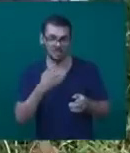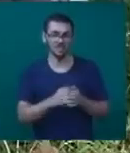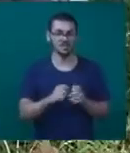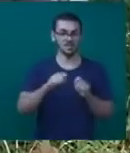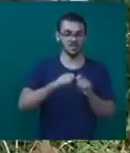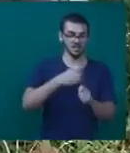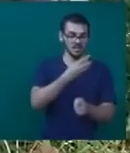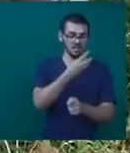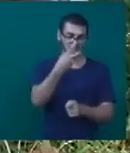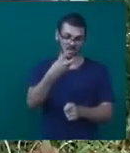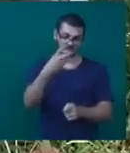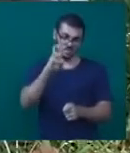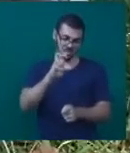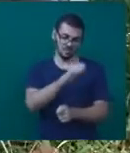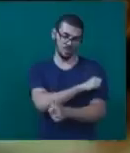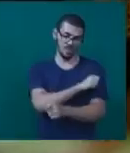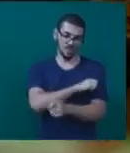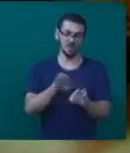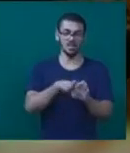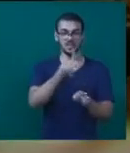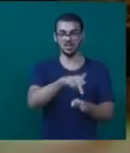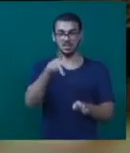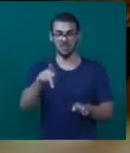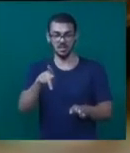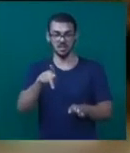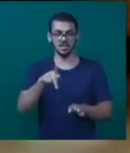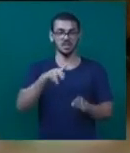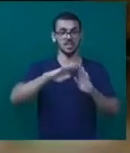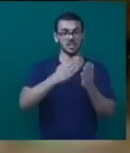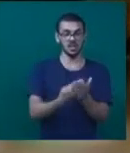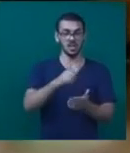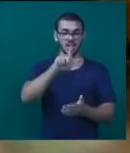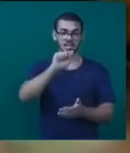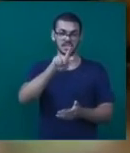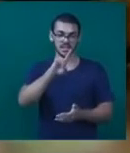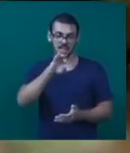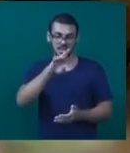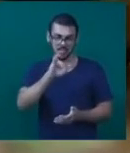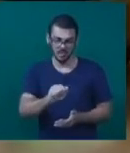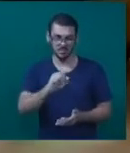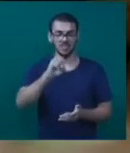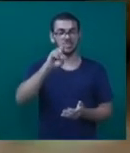Municipal Professor Ladário Teixeira, com a ajuda dos pesquisadores da UFO.